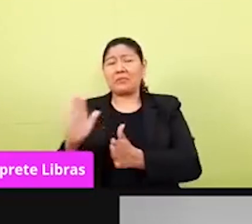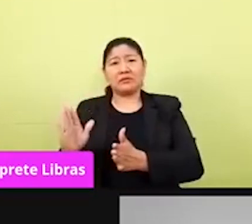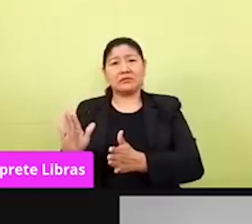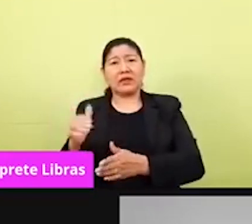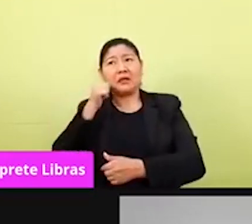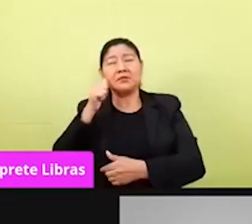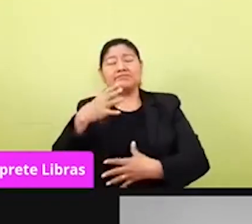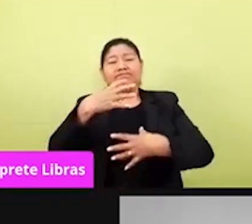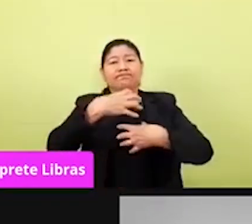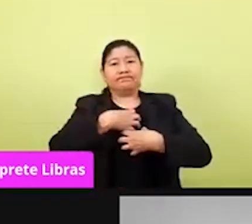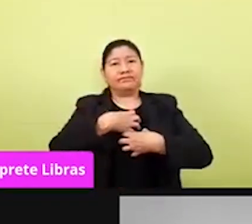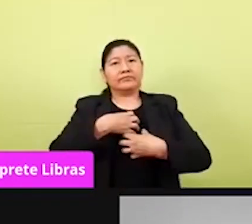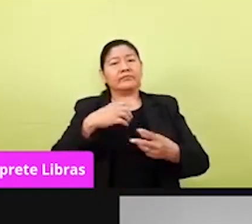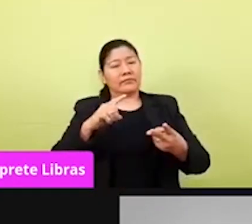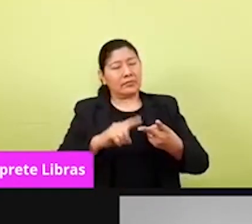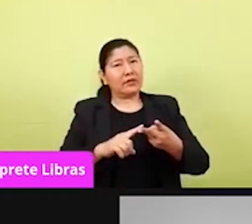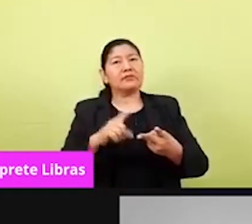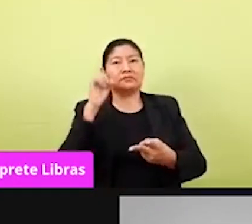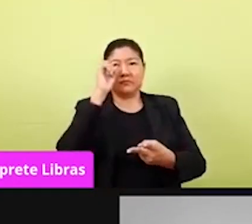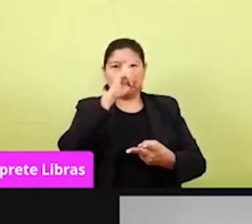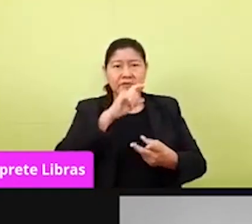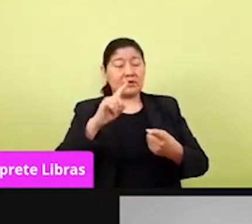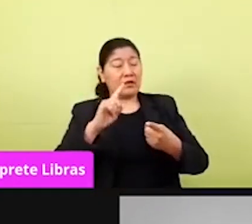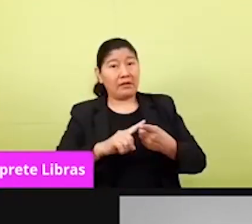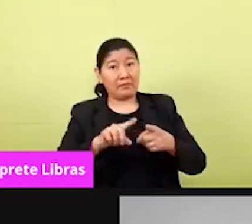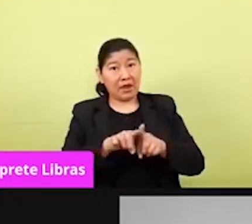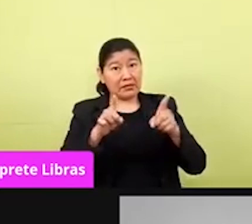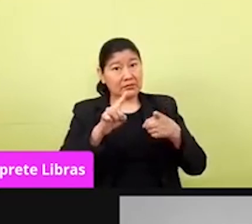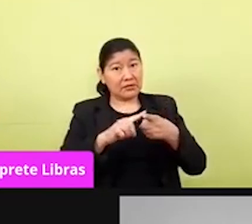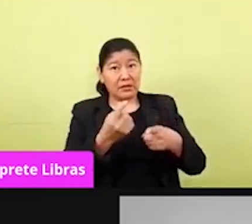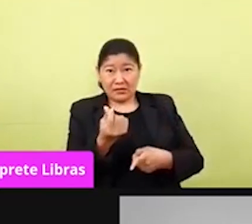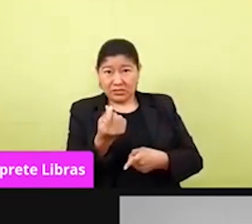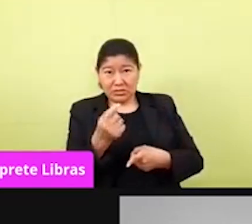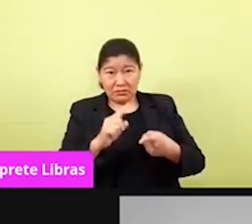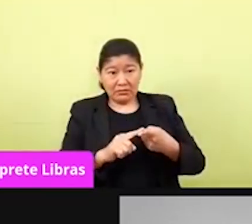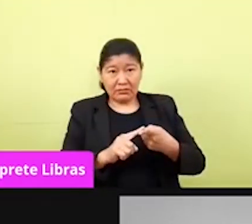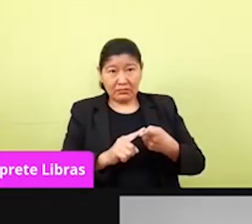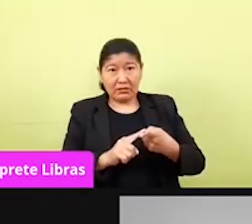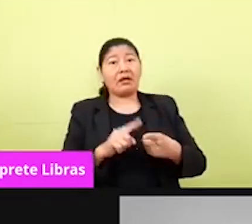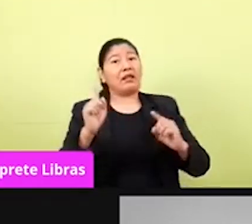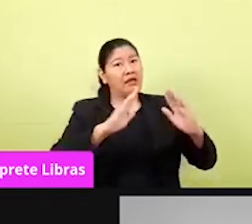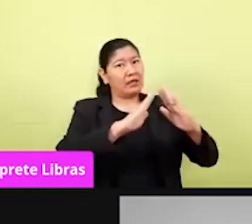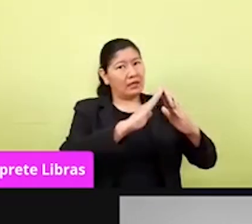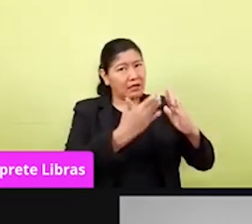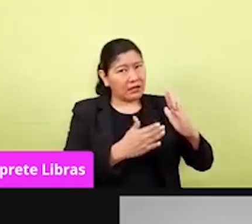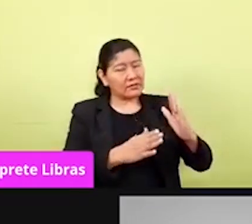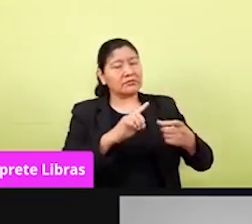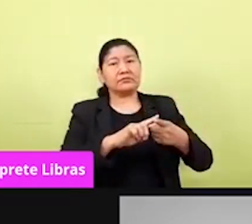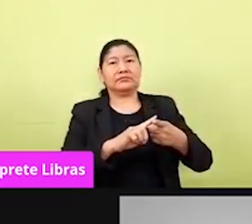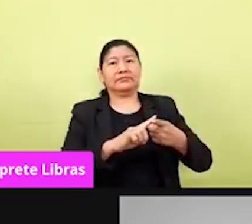quando se trata da dependência financeira, a Casa da Mulher Brasileira, ela tem um